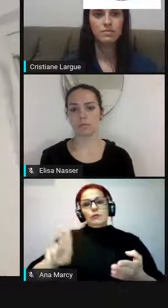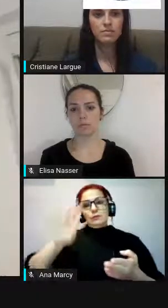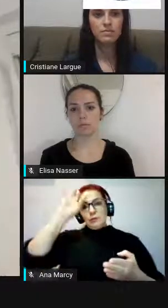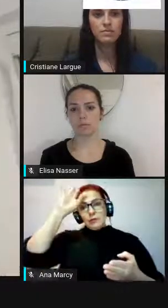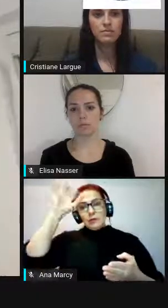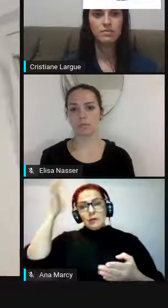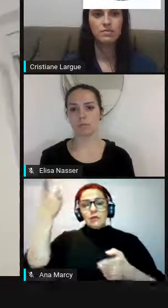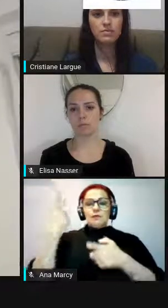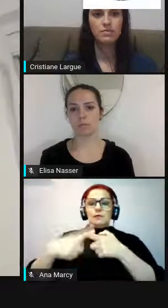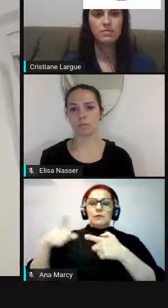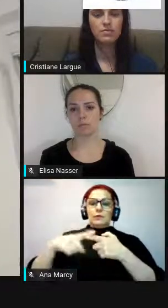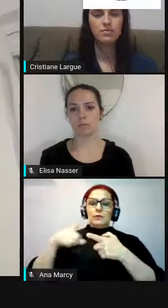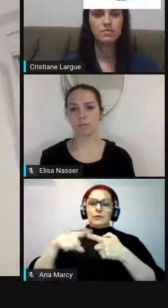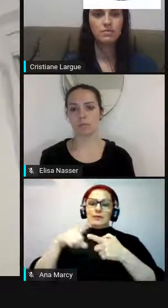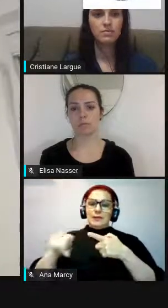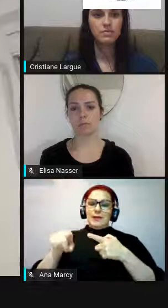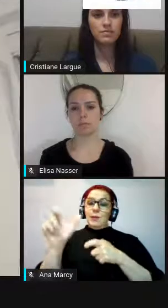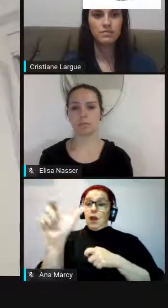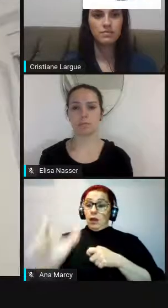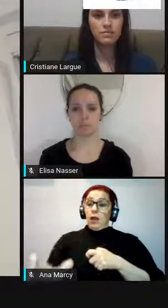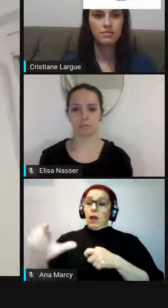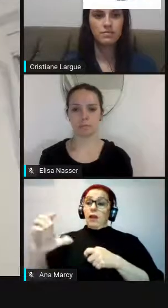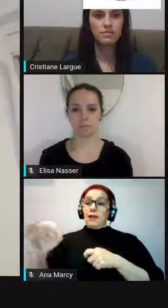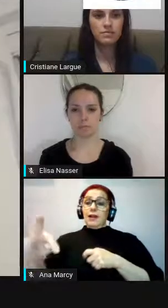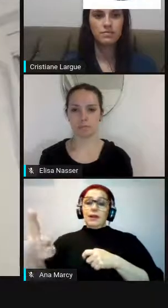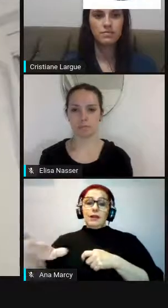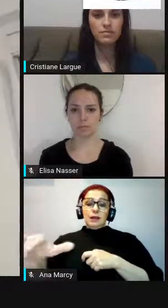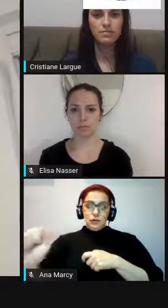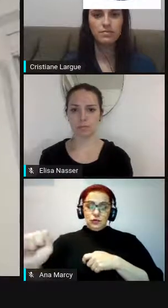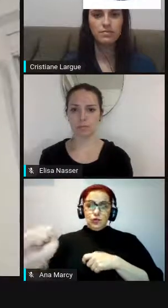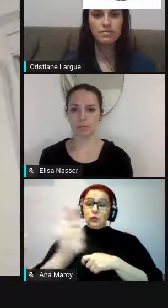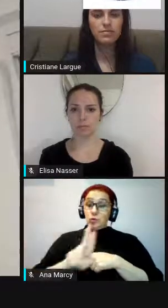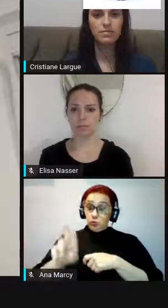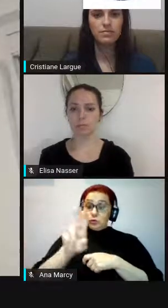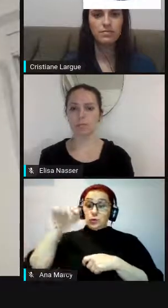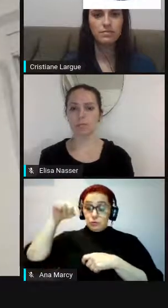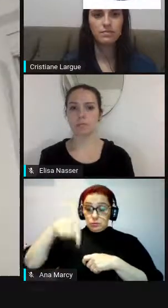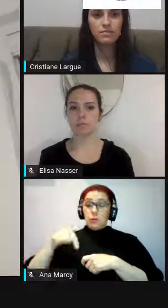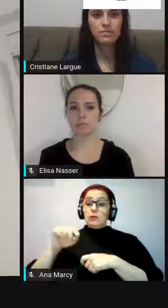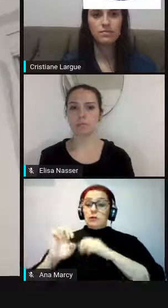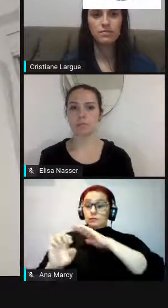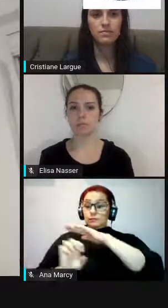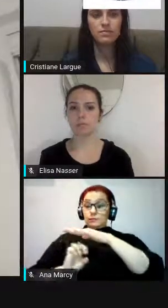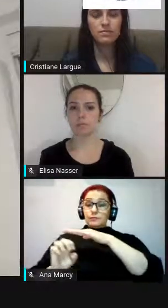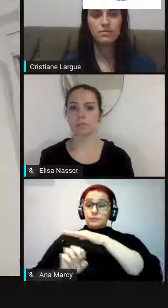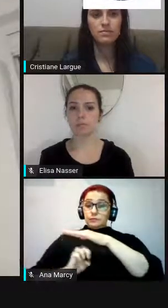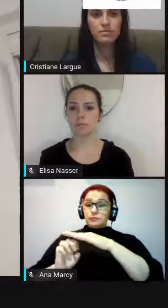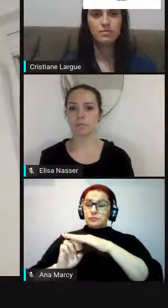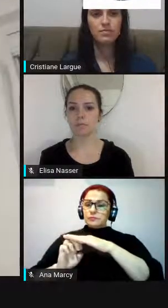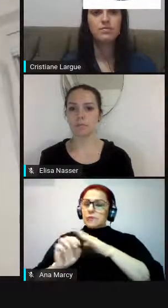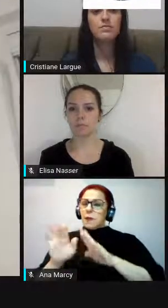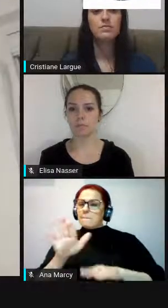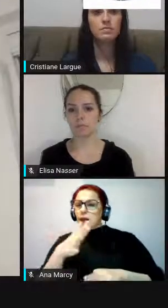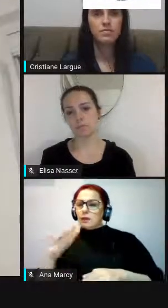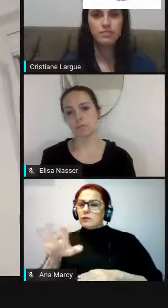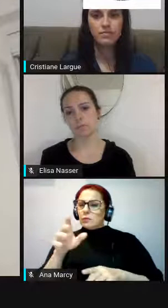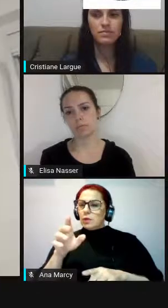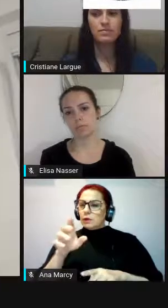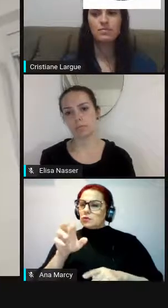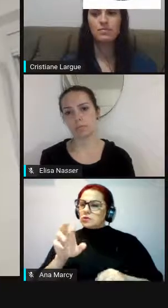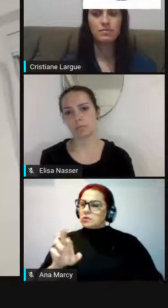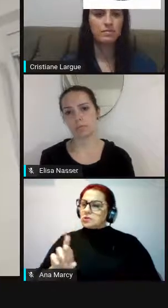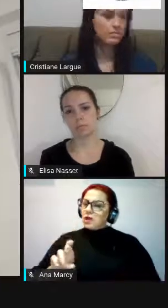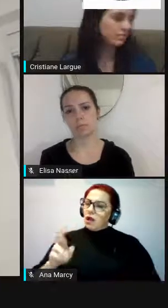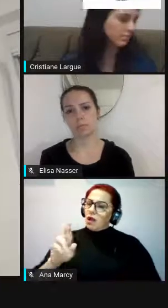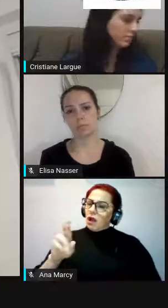resolver o problema dos nossos clientes ea E com isso aqui é um serviço que em média tu vai cobrar r$ 4000 para fazer tá Inclusive eu